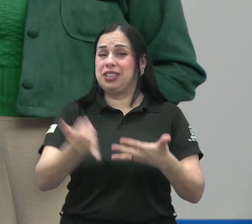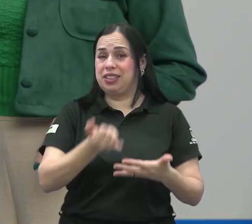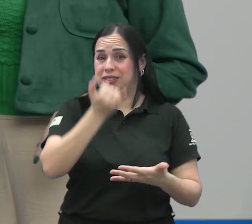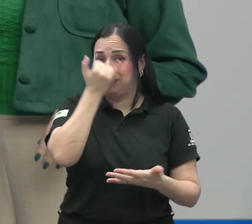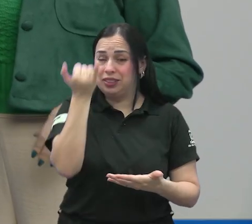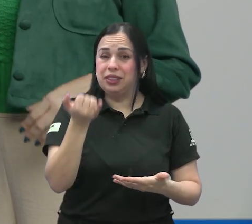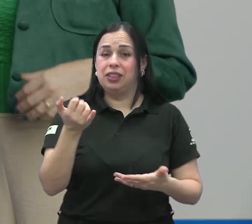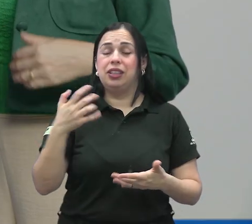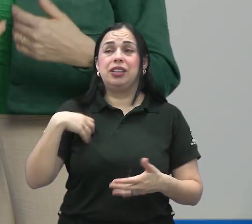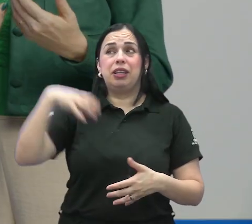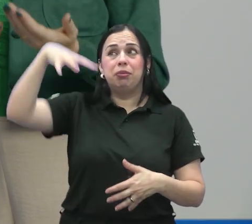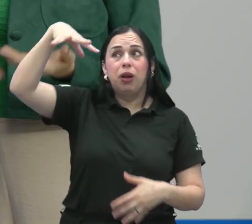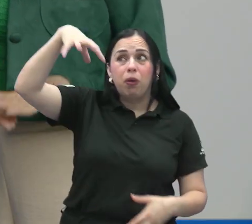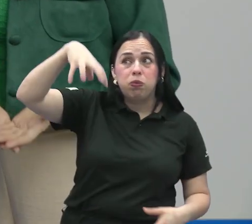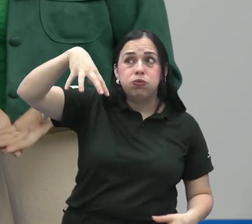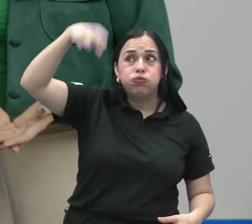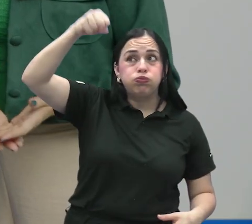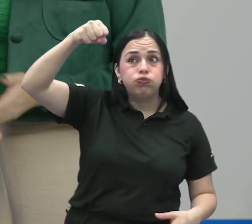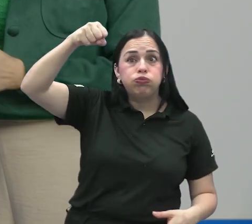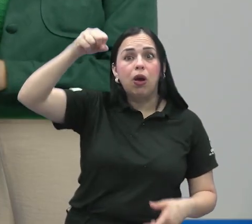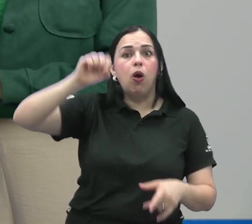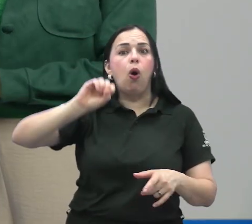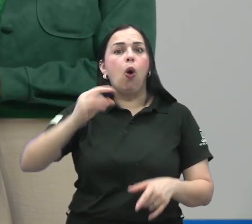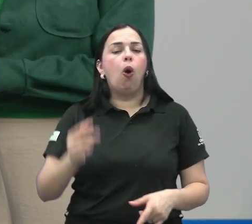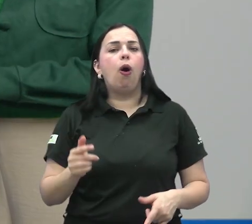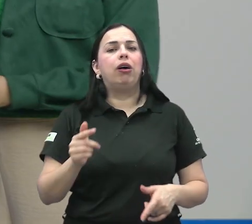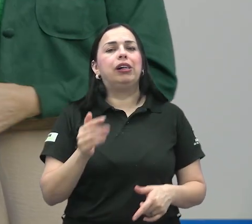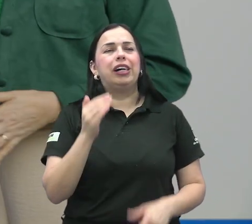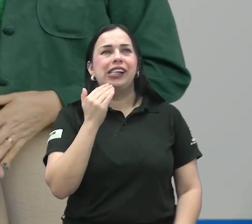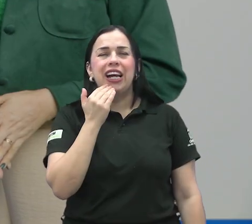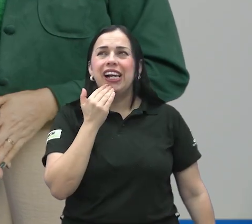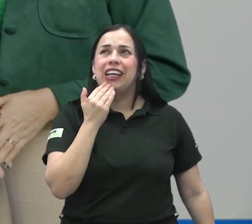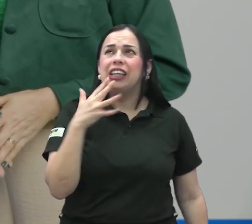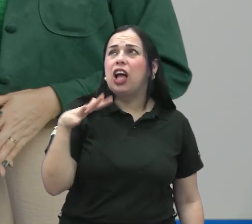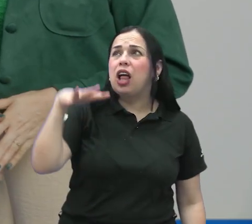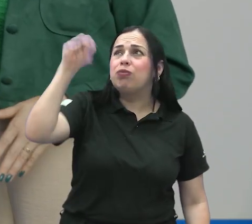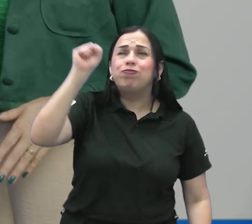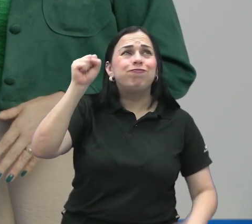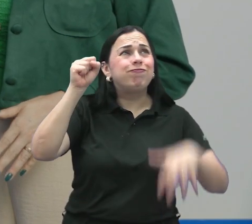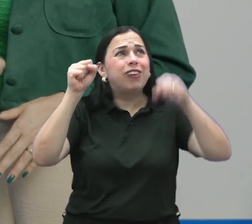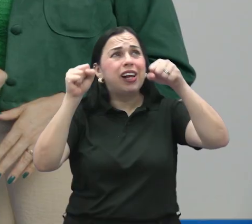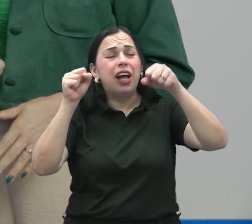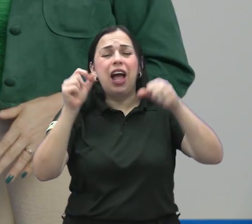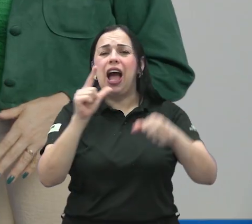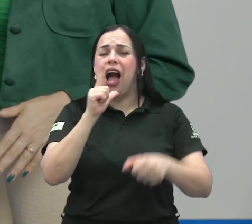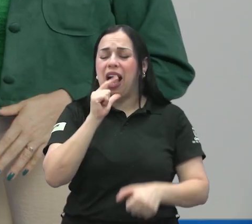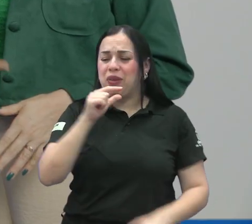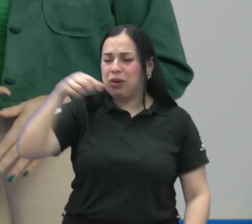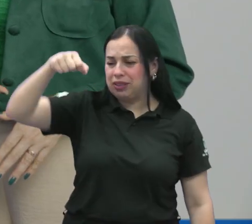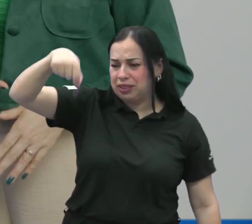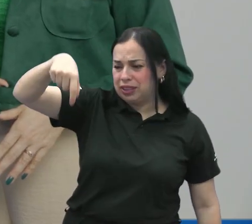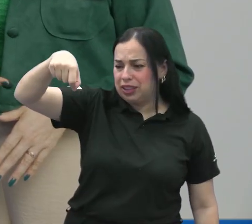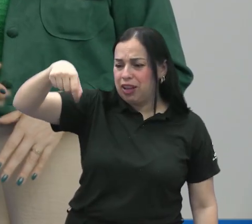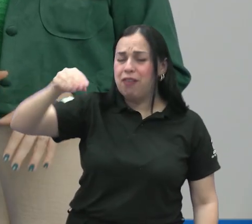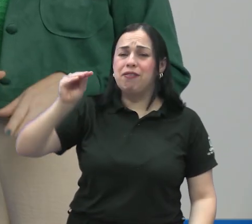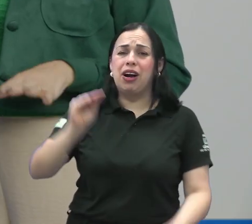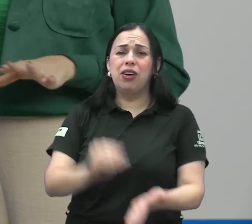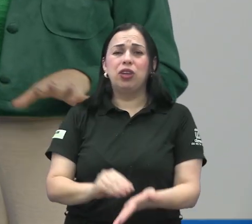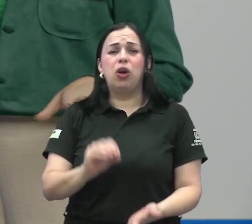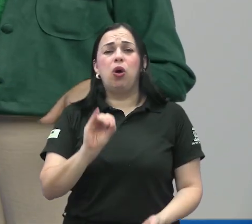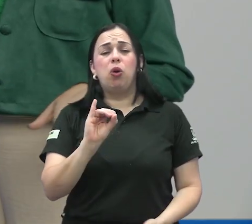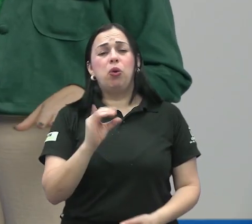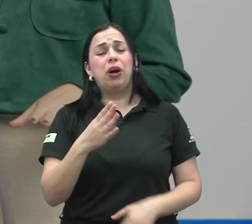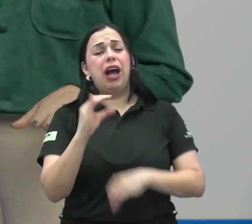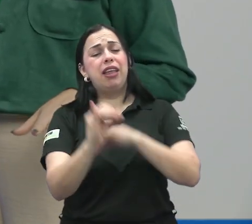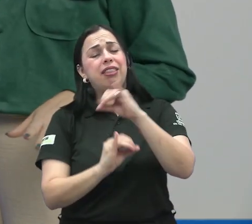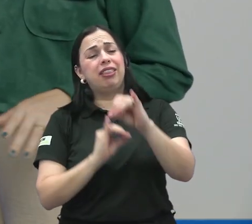perrengue, né? Seja por cortes abusivos ou falhas na prestação de serviço, como queda de energia, falta d'água ou de sinal